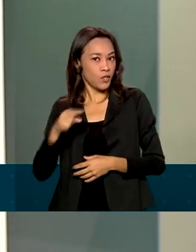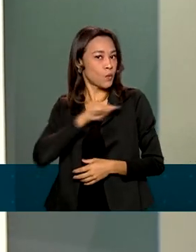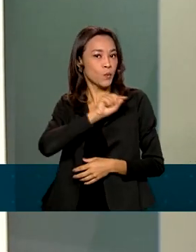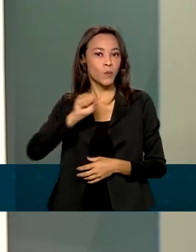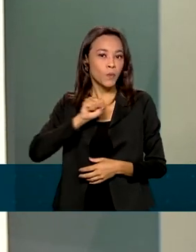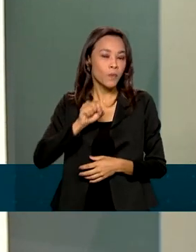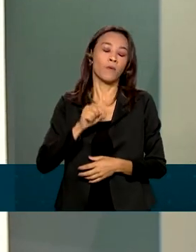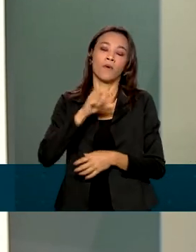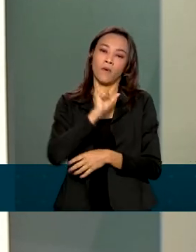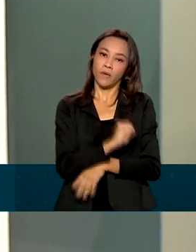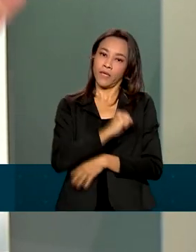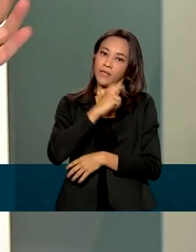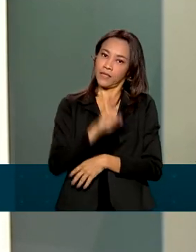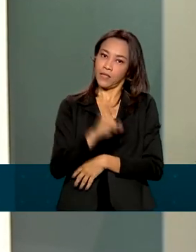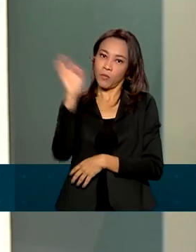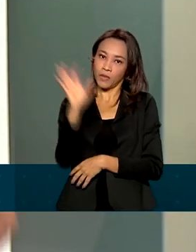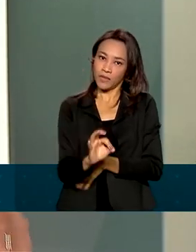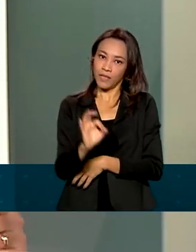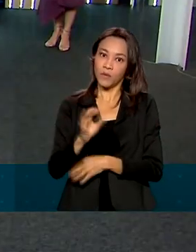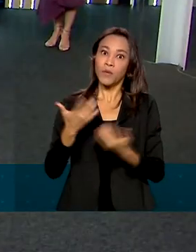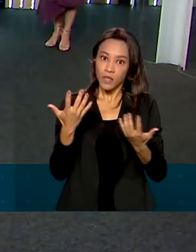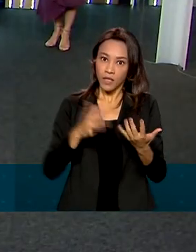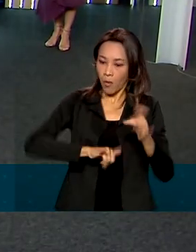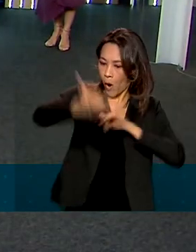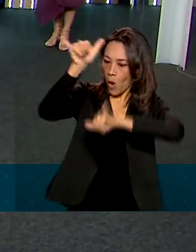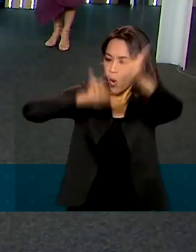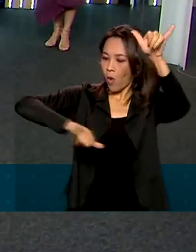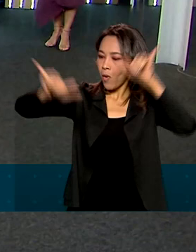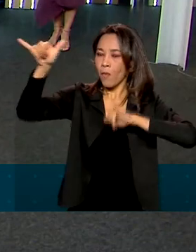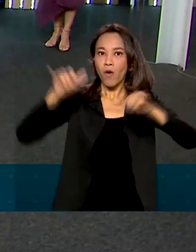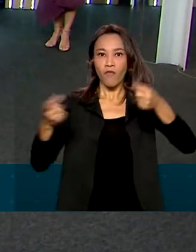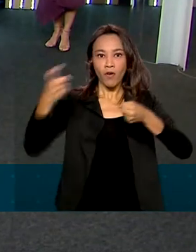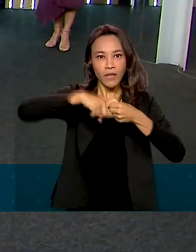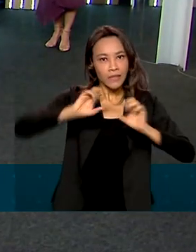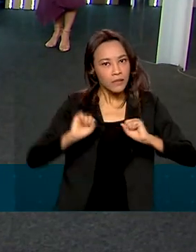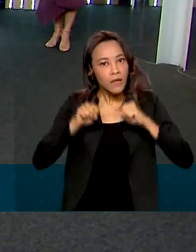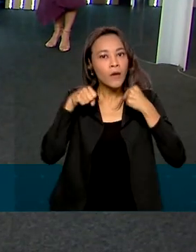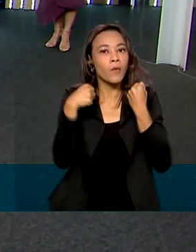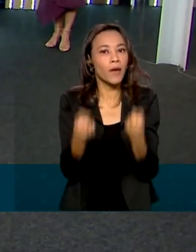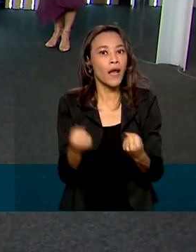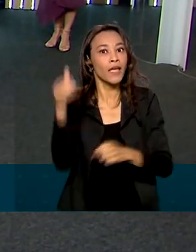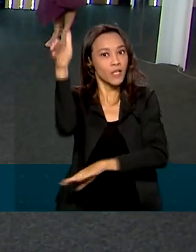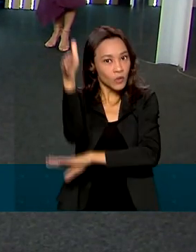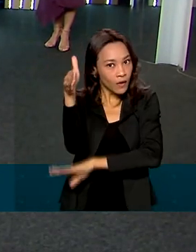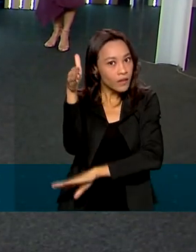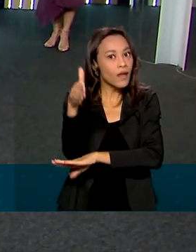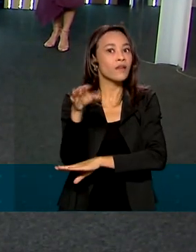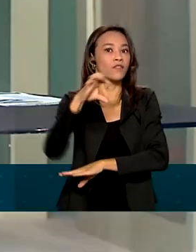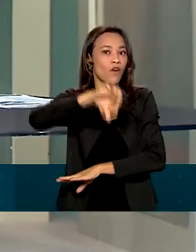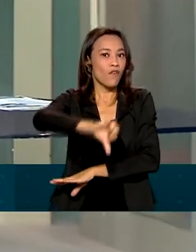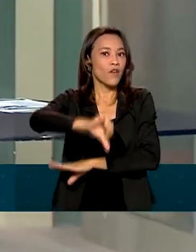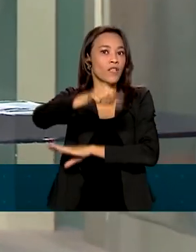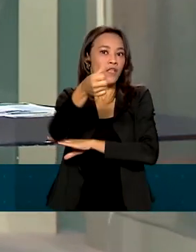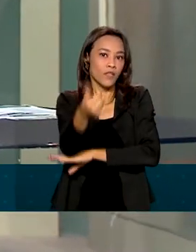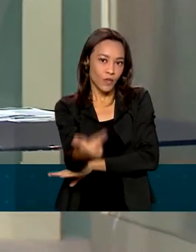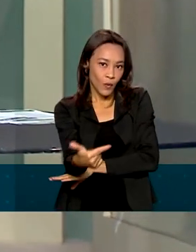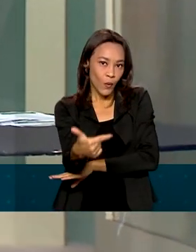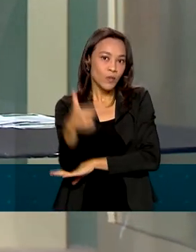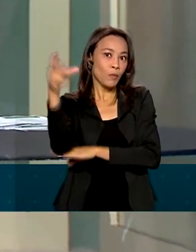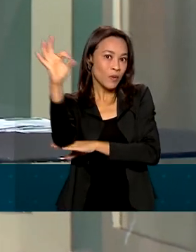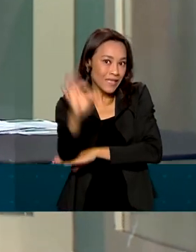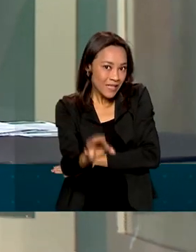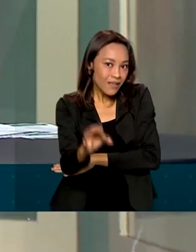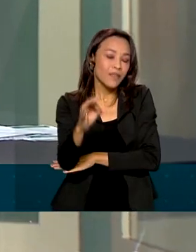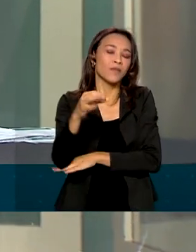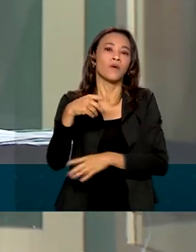85 porcento da malha aérea se recuperasse e que a ocupação de hotéis chegasse a noventa e dois por cento para